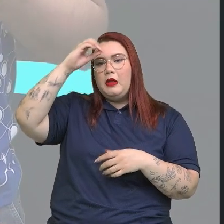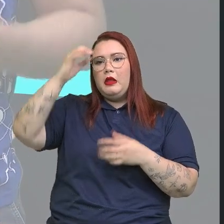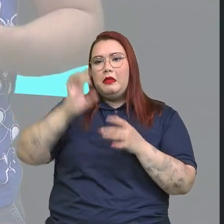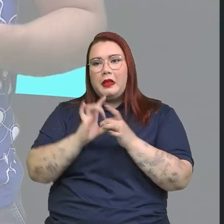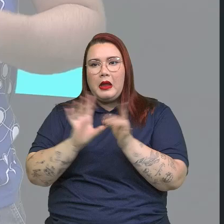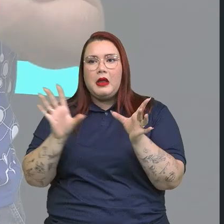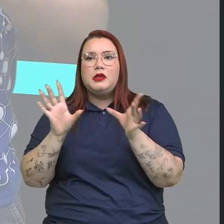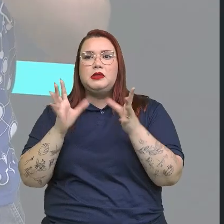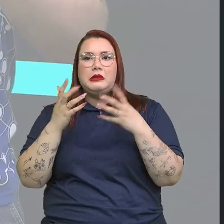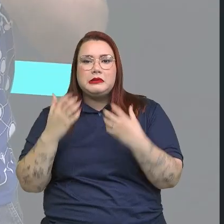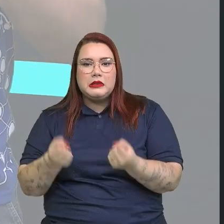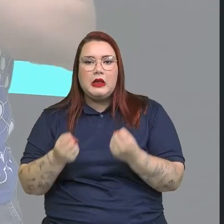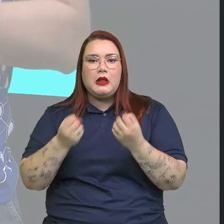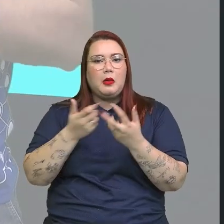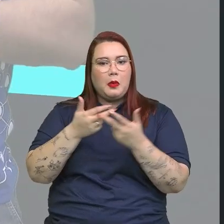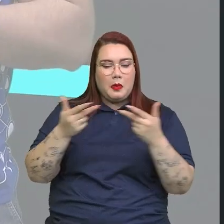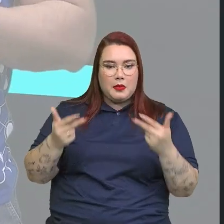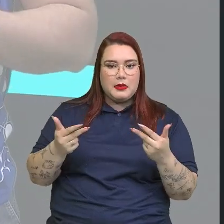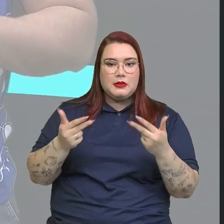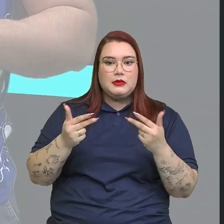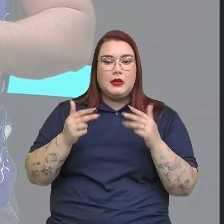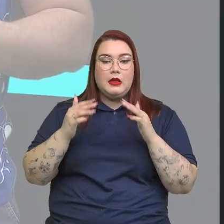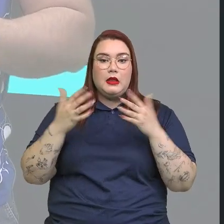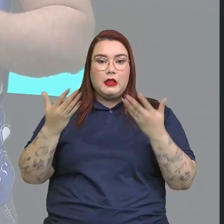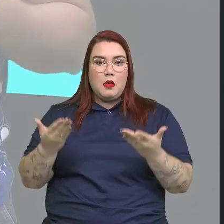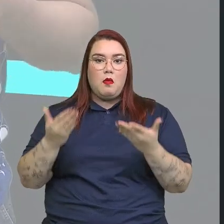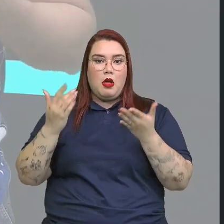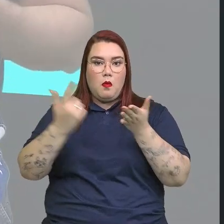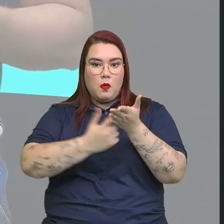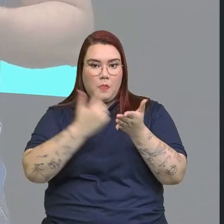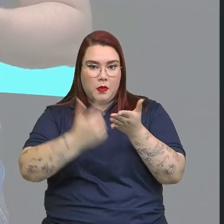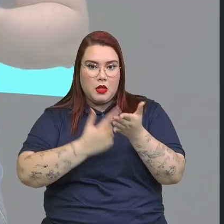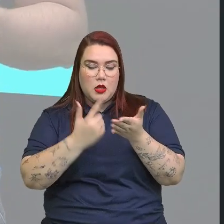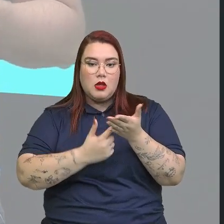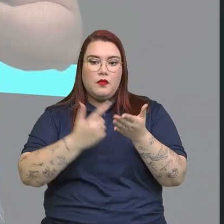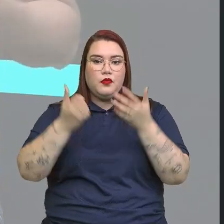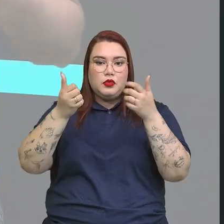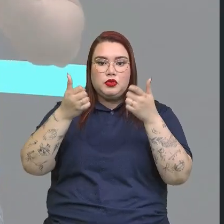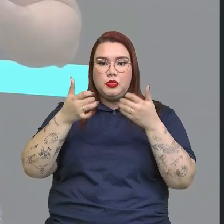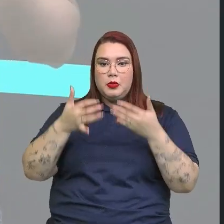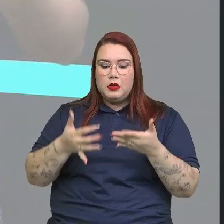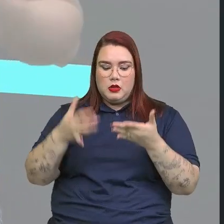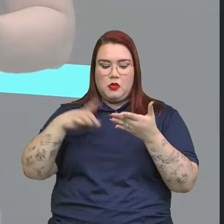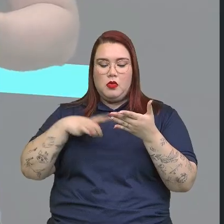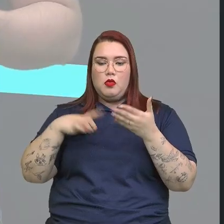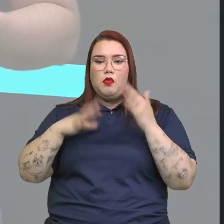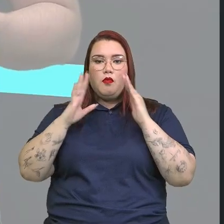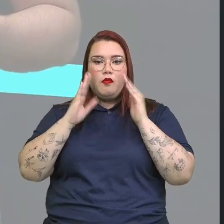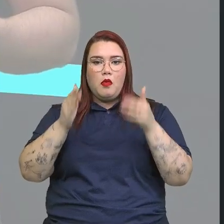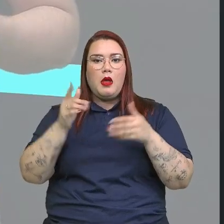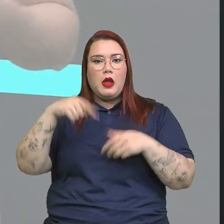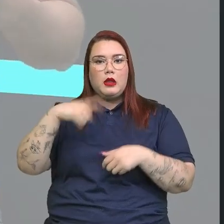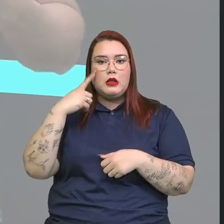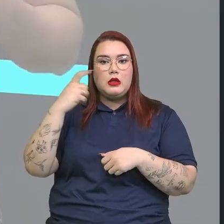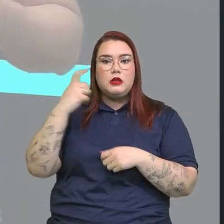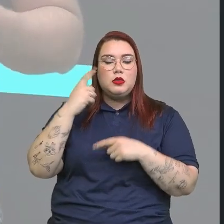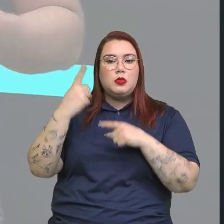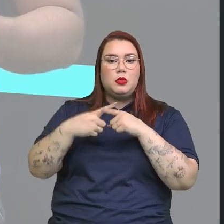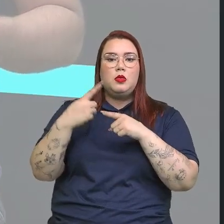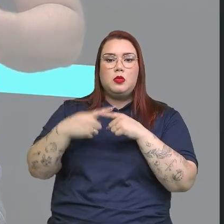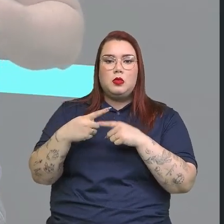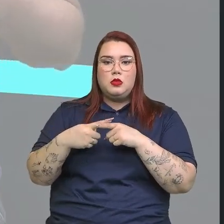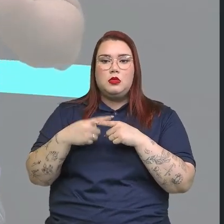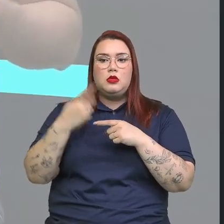inocente, certo? E essa obra, a obra da Clarice Lispector, é particularmente interessante, pois por meio de